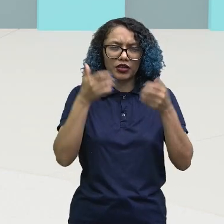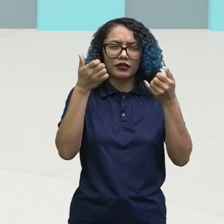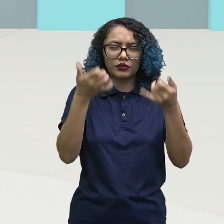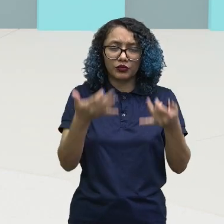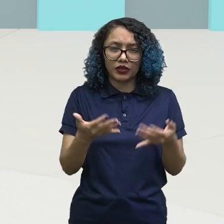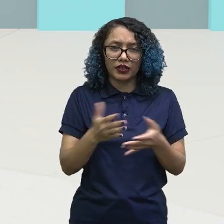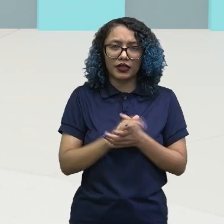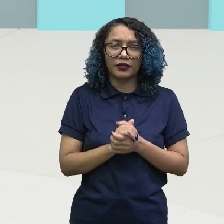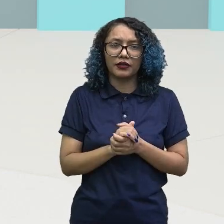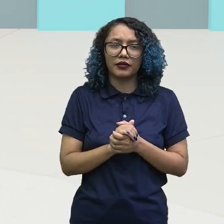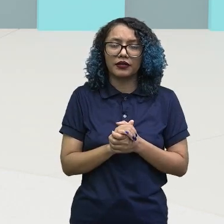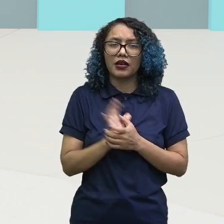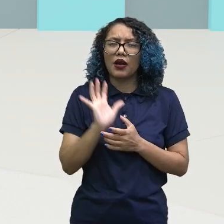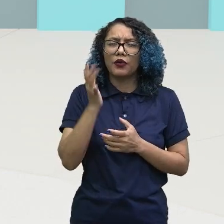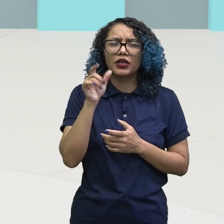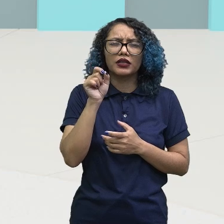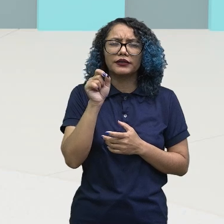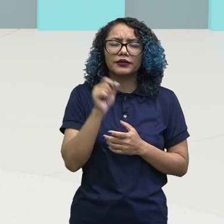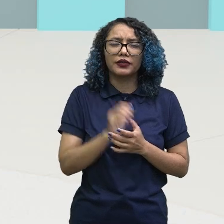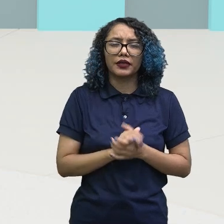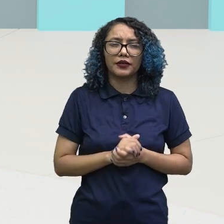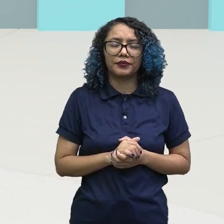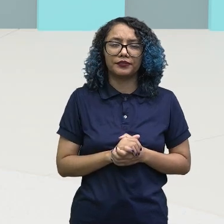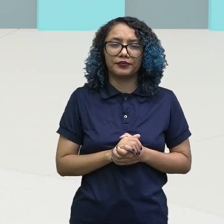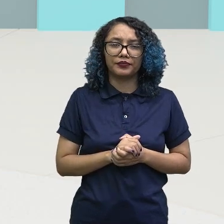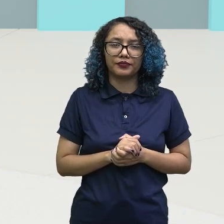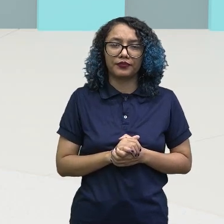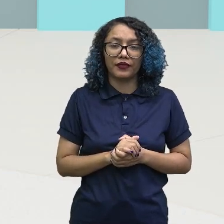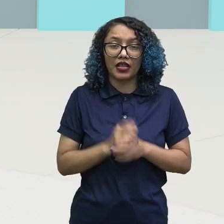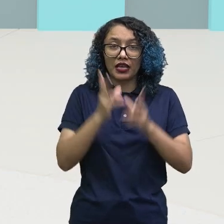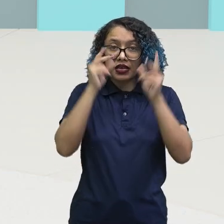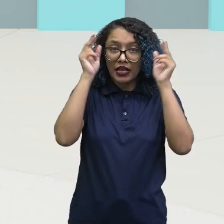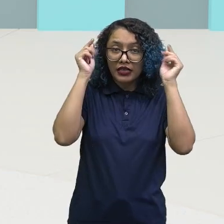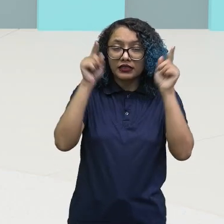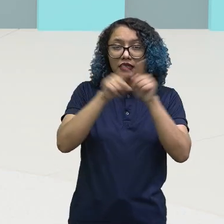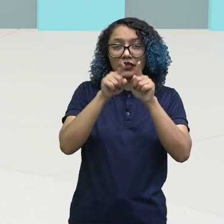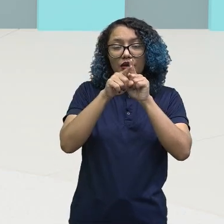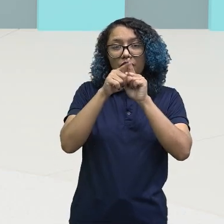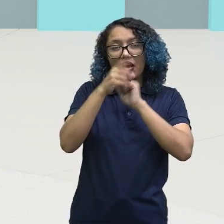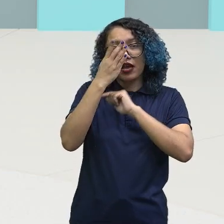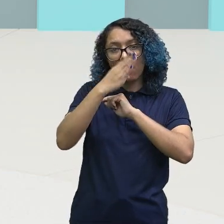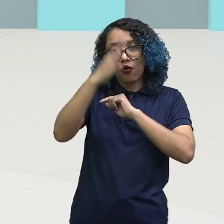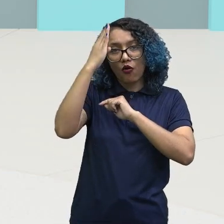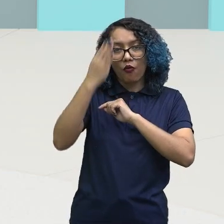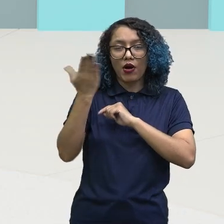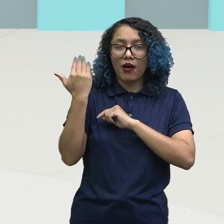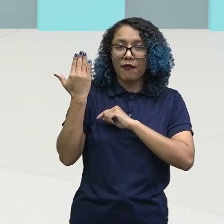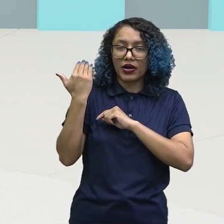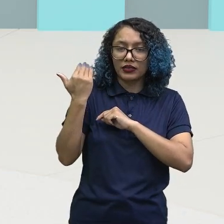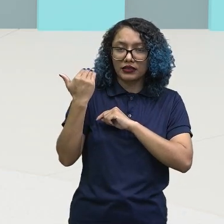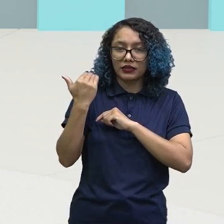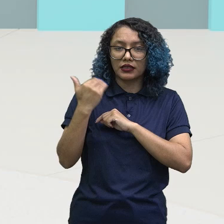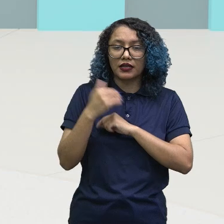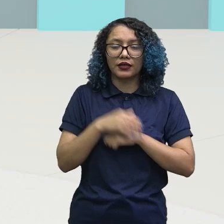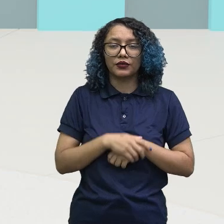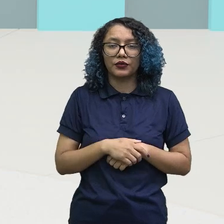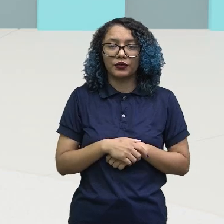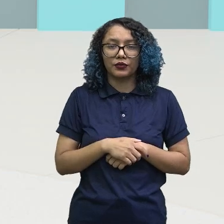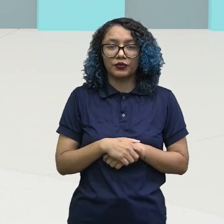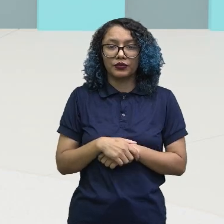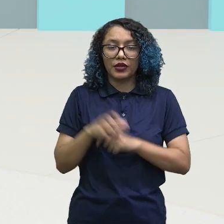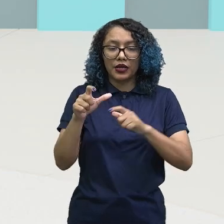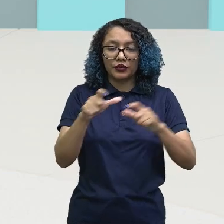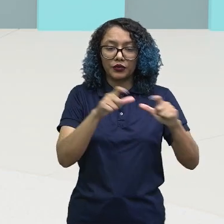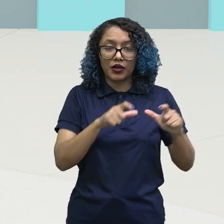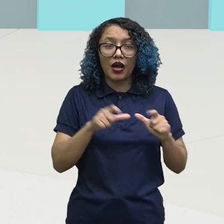que acontece? Como a Grécia, a Roma antiga, eram vistas como, de fato, lugares de